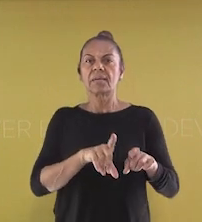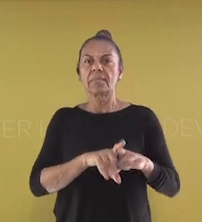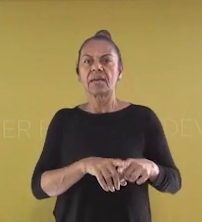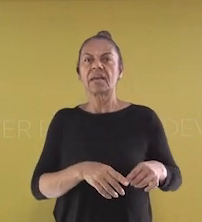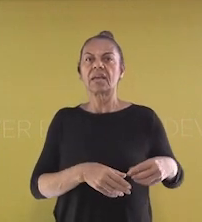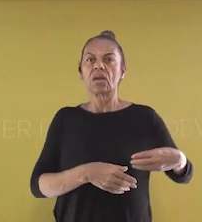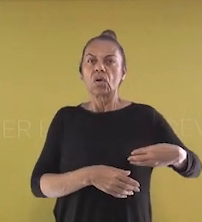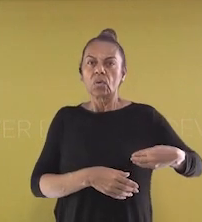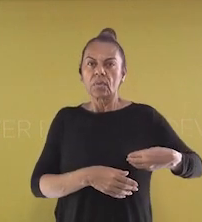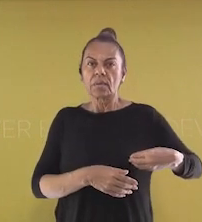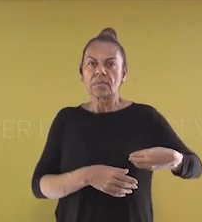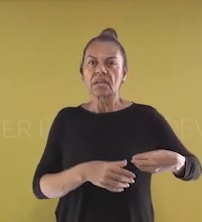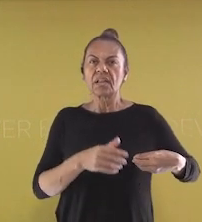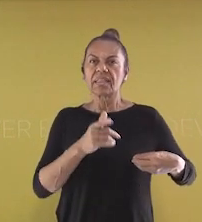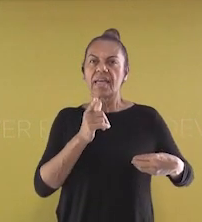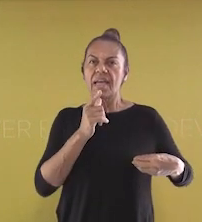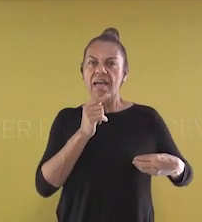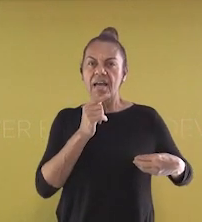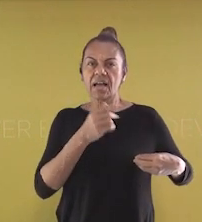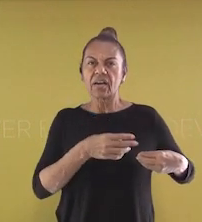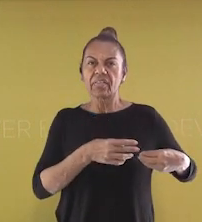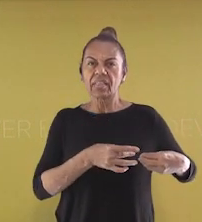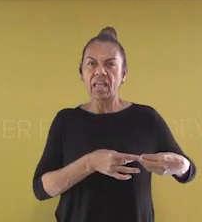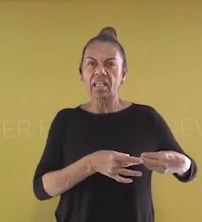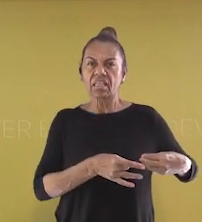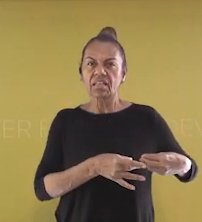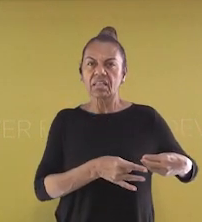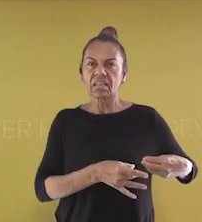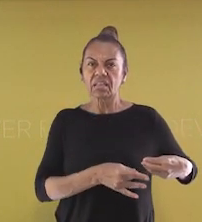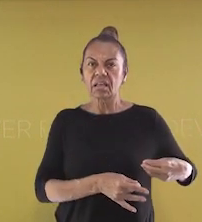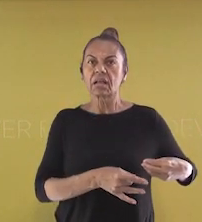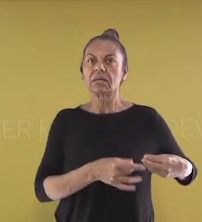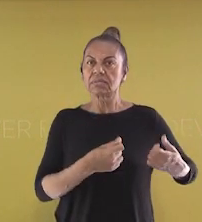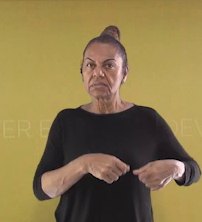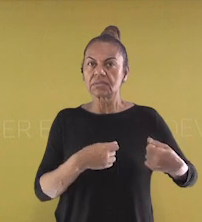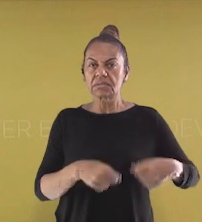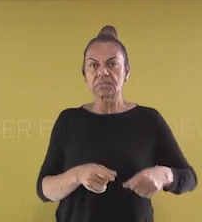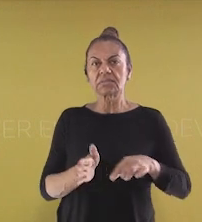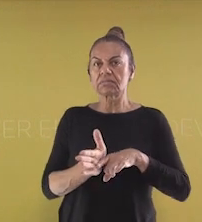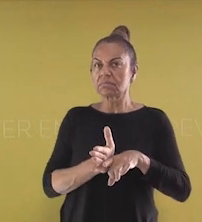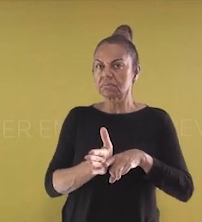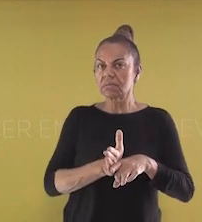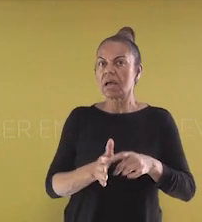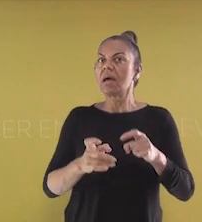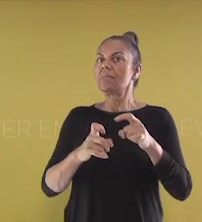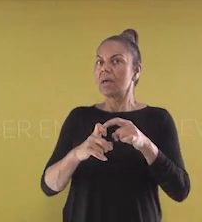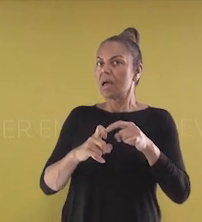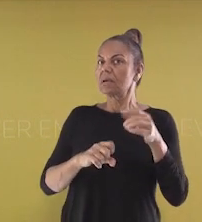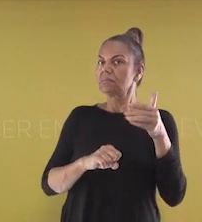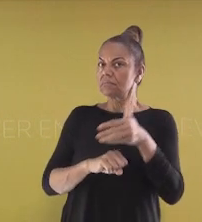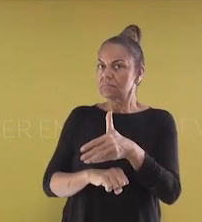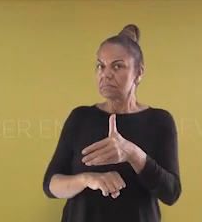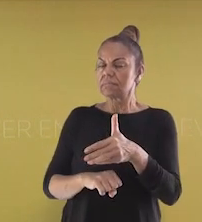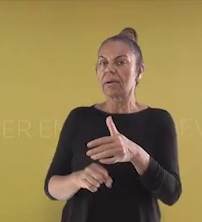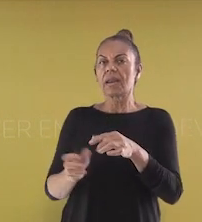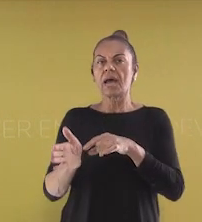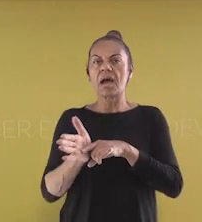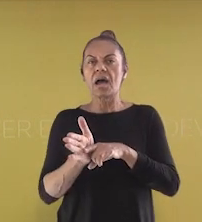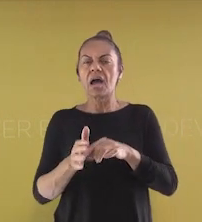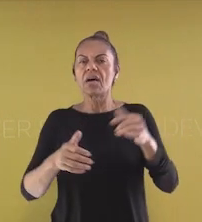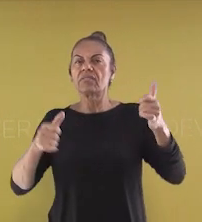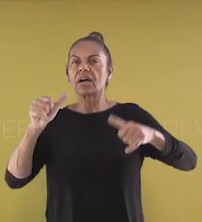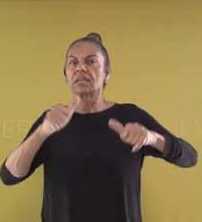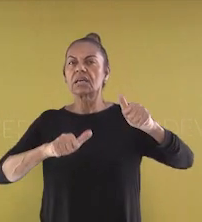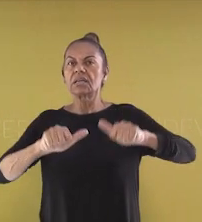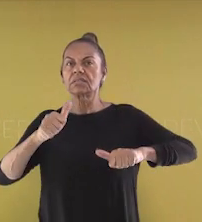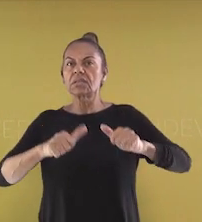axilas e no pescoço, e saída espontânea de líquido anormal pelos mamilos. Esses sinais e